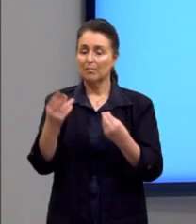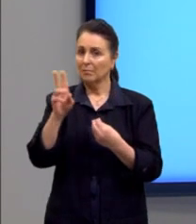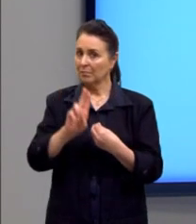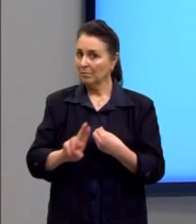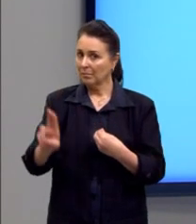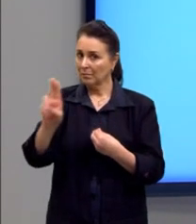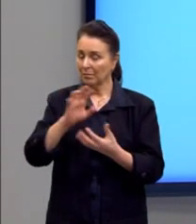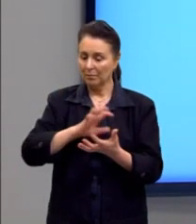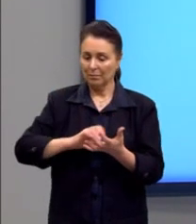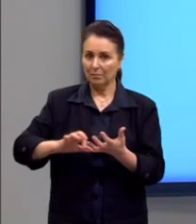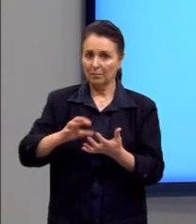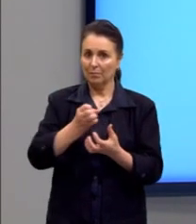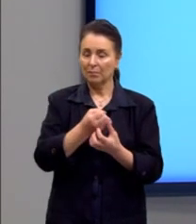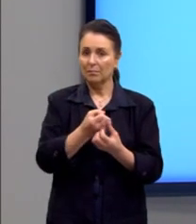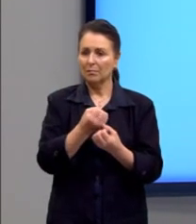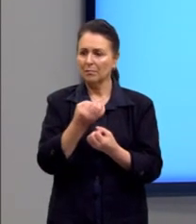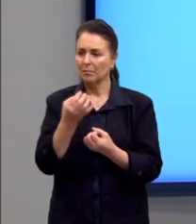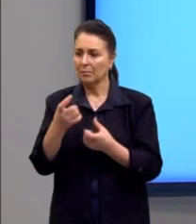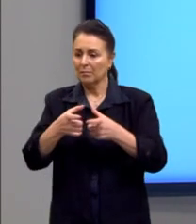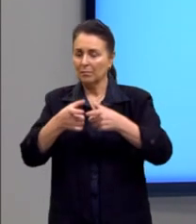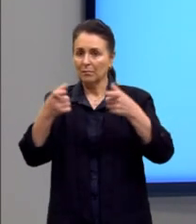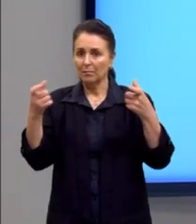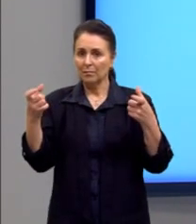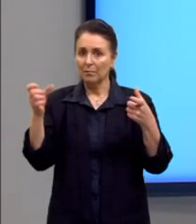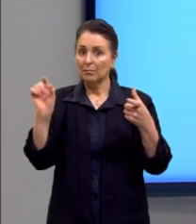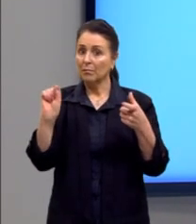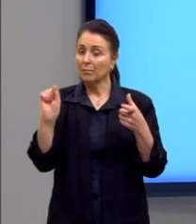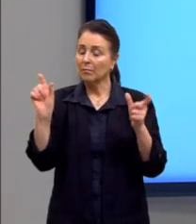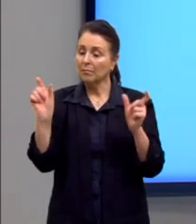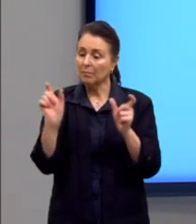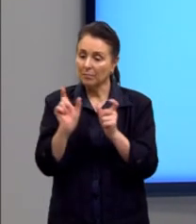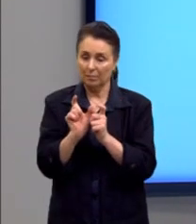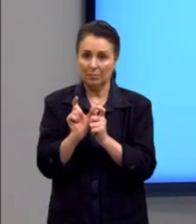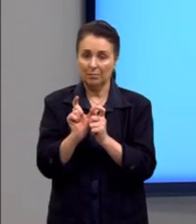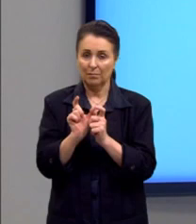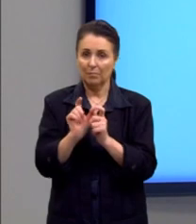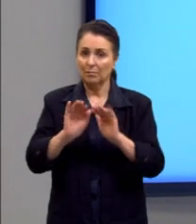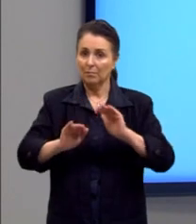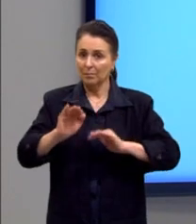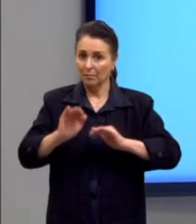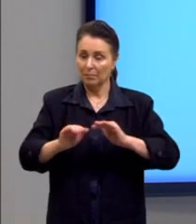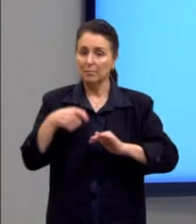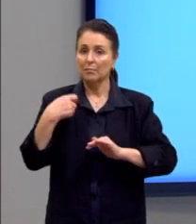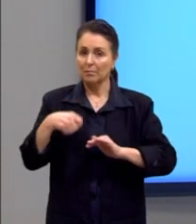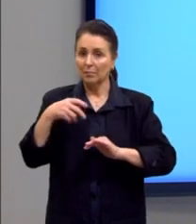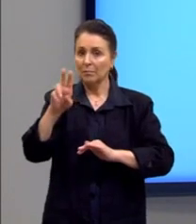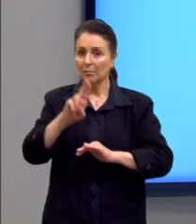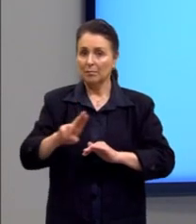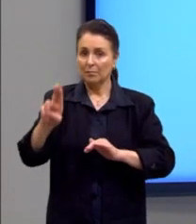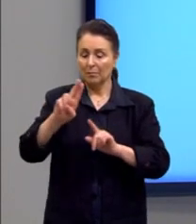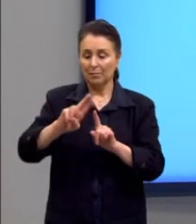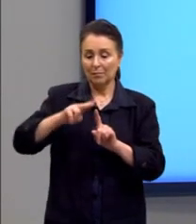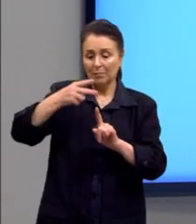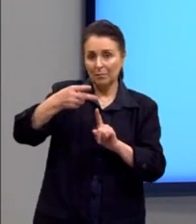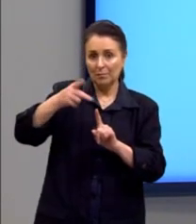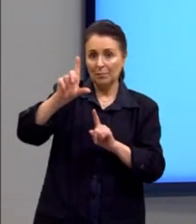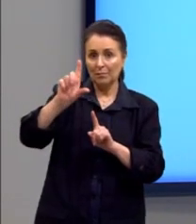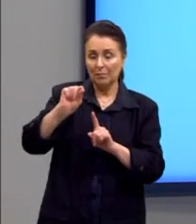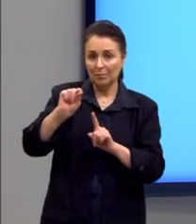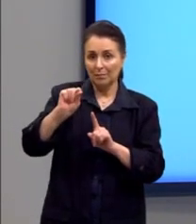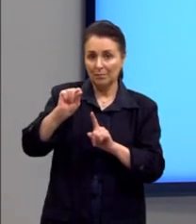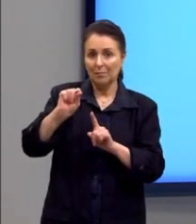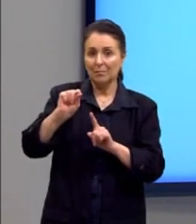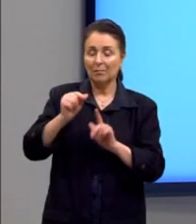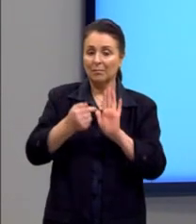úteis no cálculo de quantidades muito grandes ou Muito pequenas nas quais é necessário utilizar as potências de 10